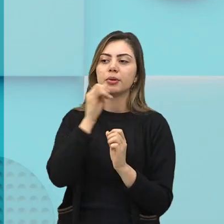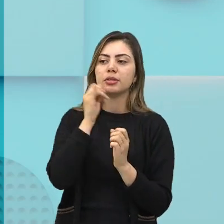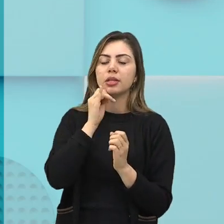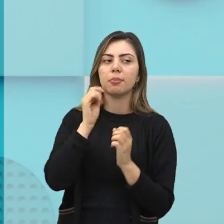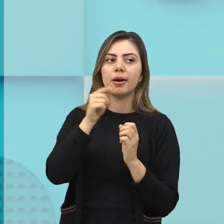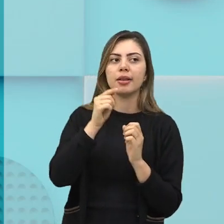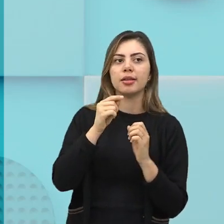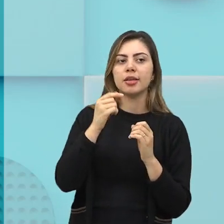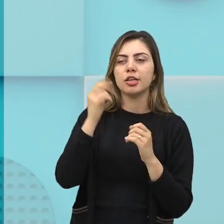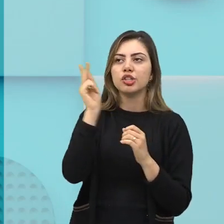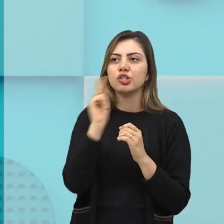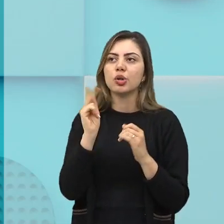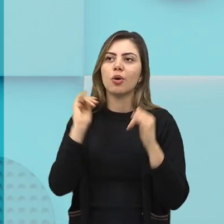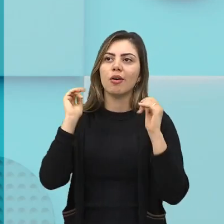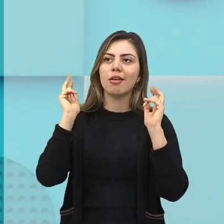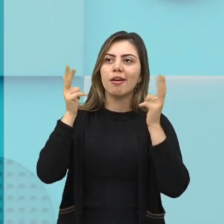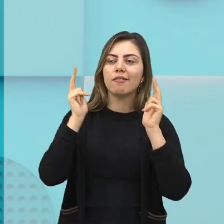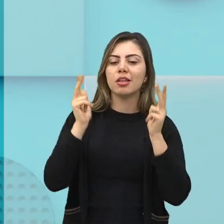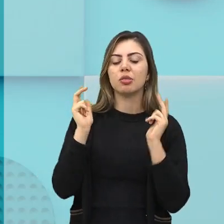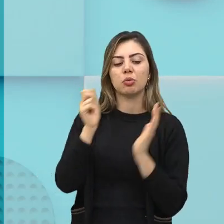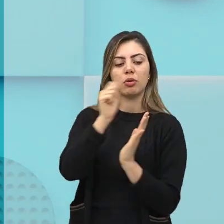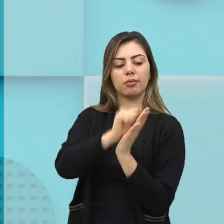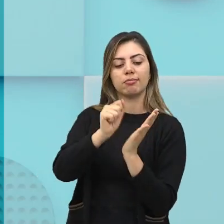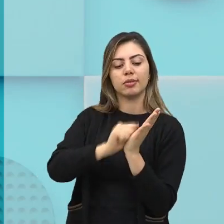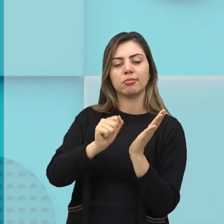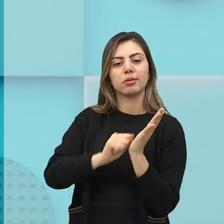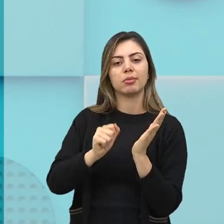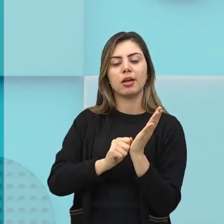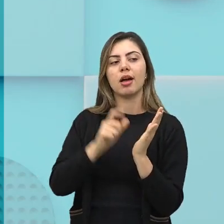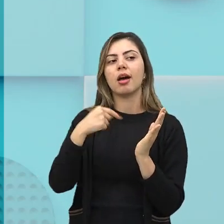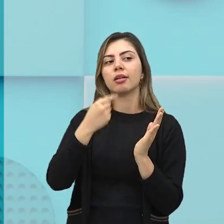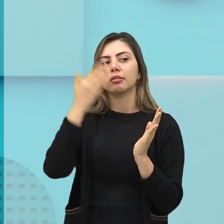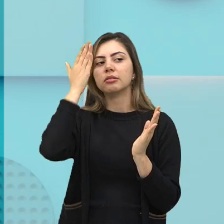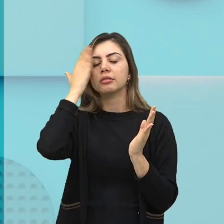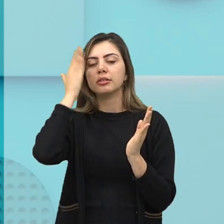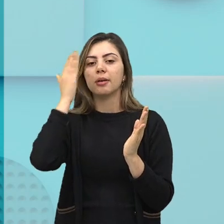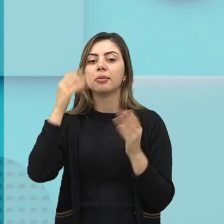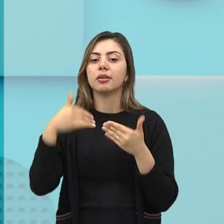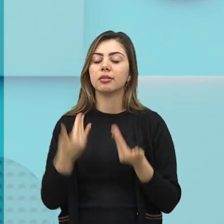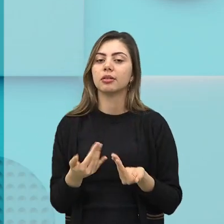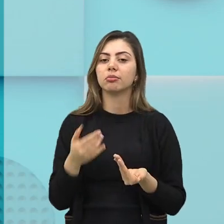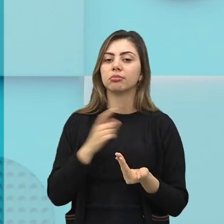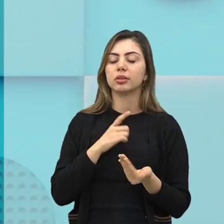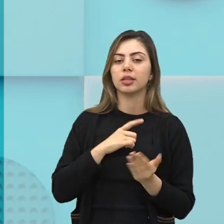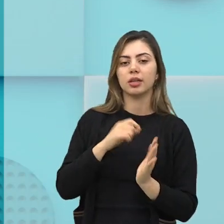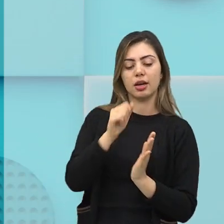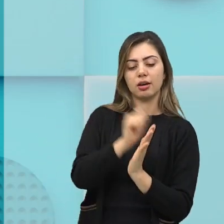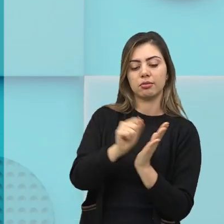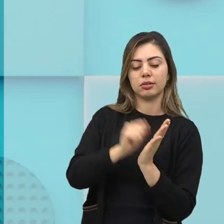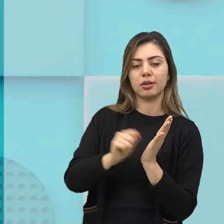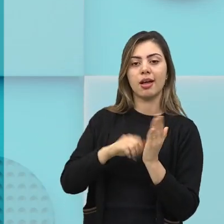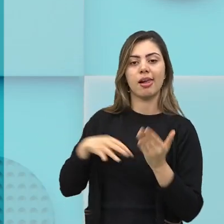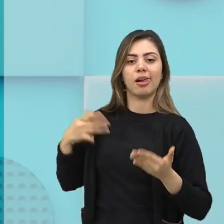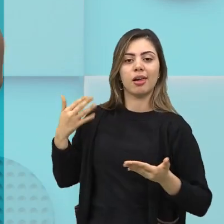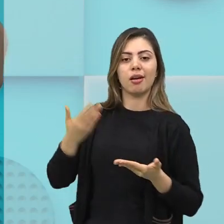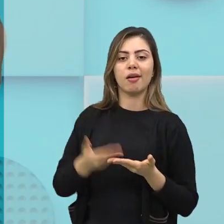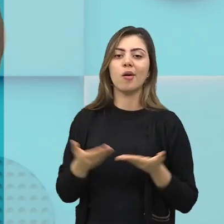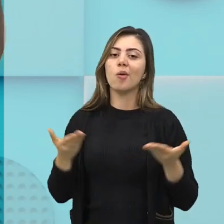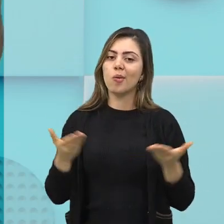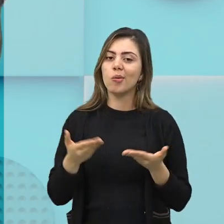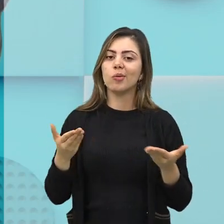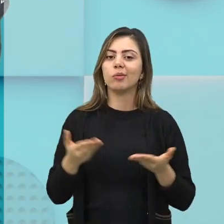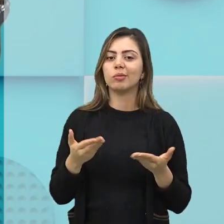conquista, isso pode servir para a gente entender um pouco. E a influência desses escritos se percebe até hoje, inclusive, no